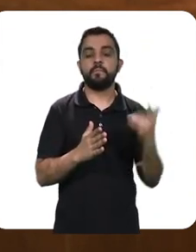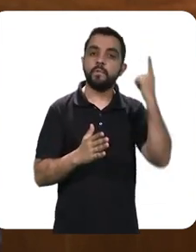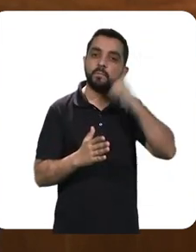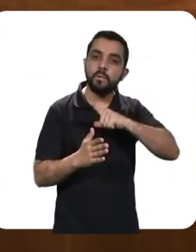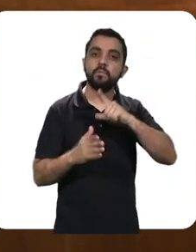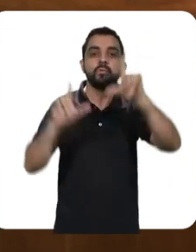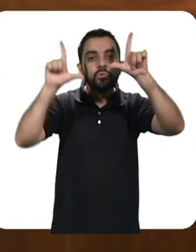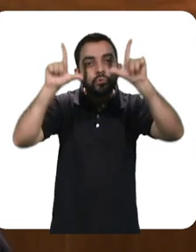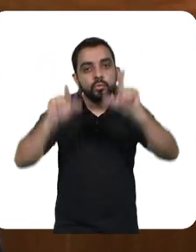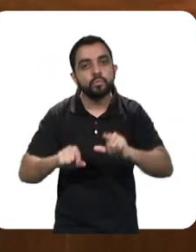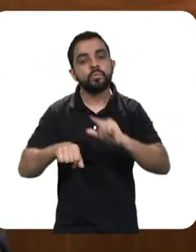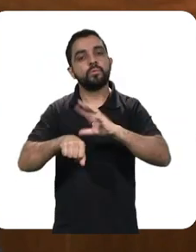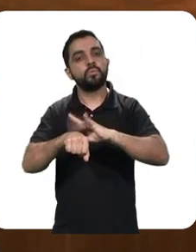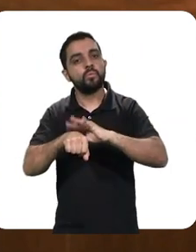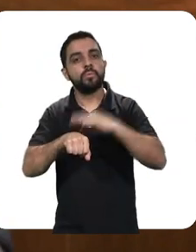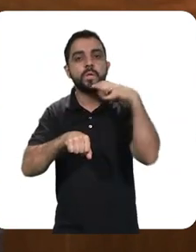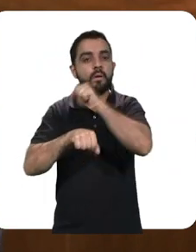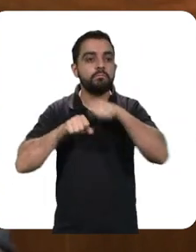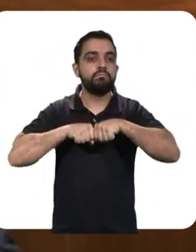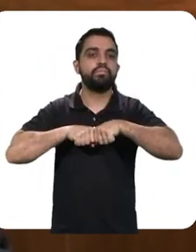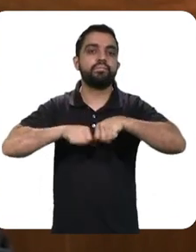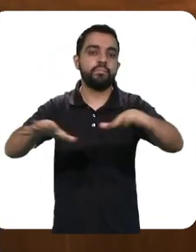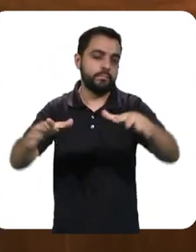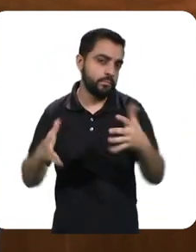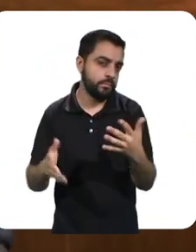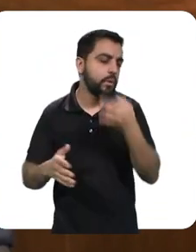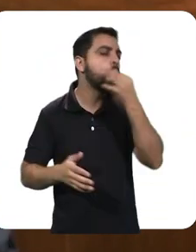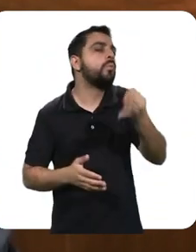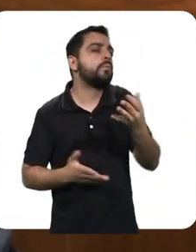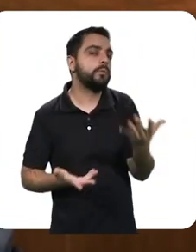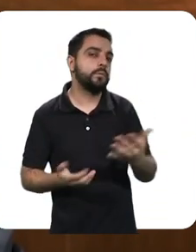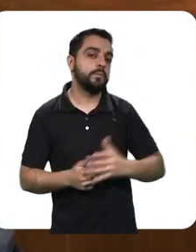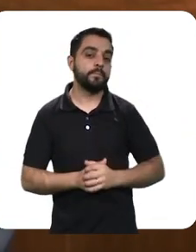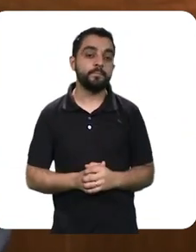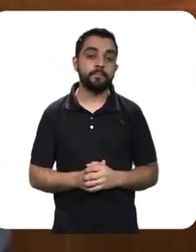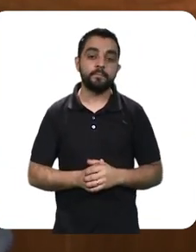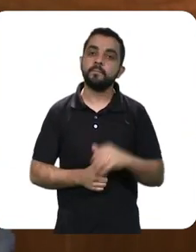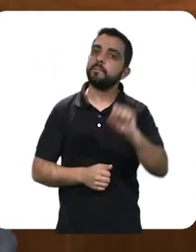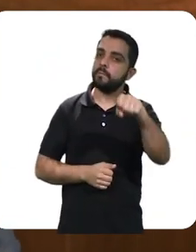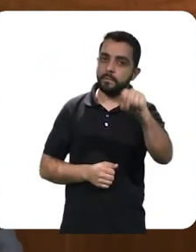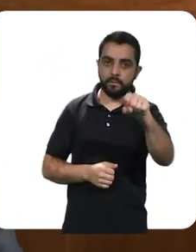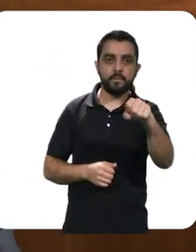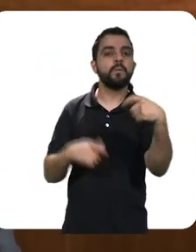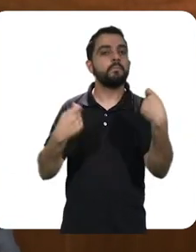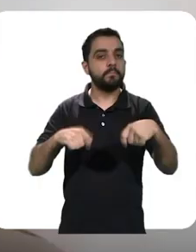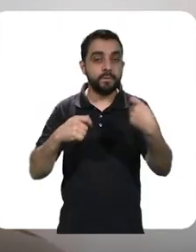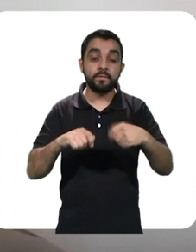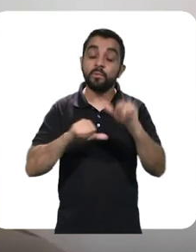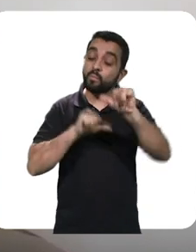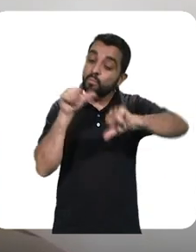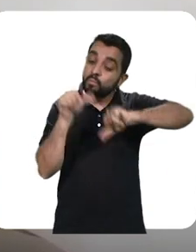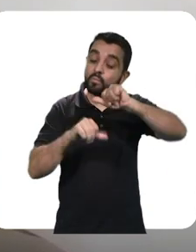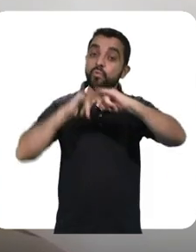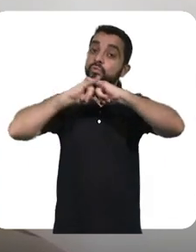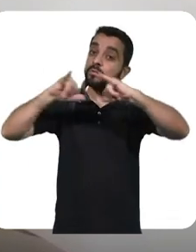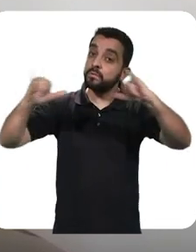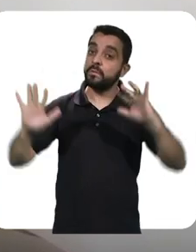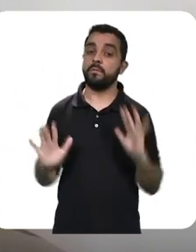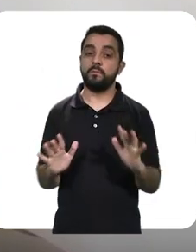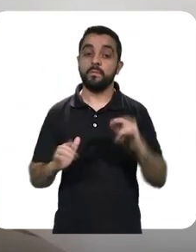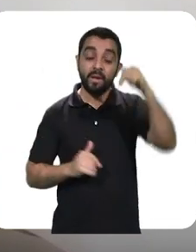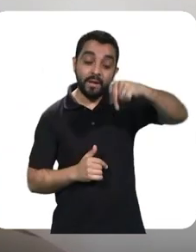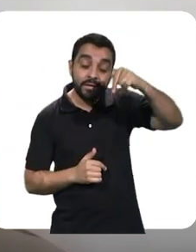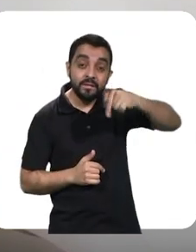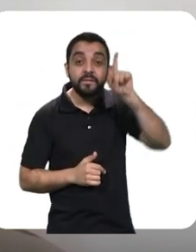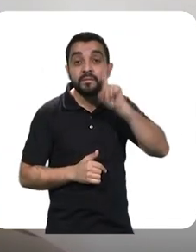único caminho que a gente tem, vamos dizer assim, para tentar minimizar a velocidade de propagação do vírus? Sem dúvida, o discurso precisa ser